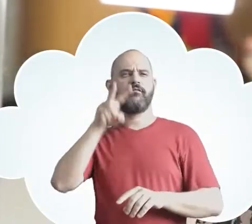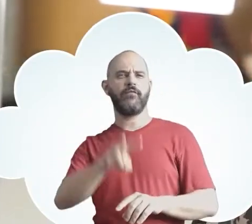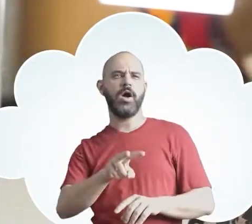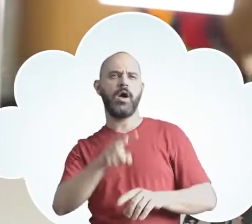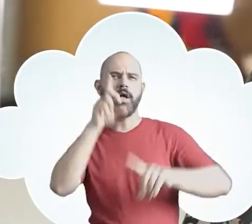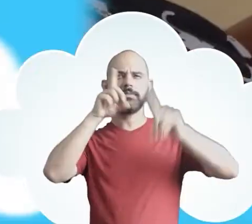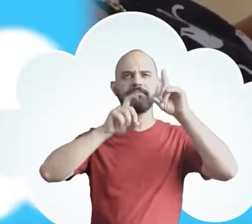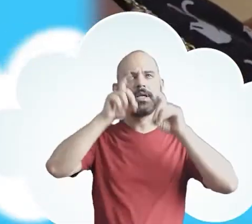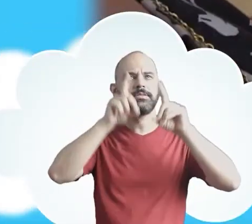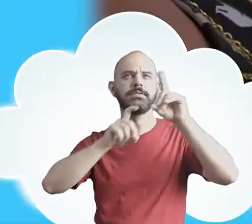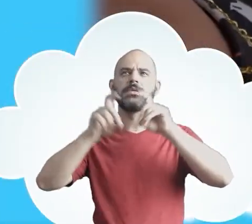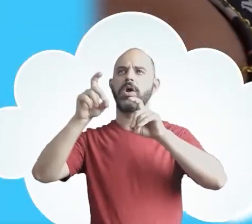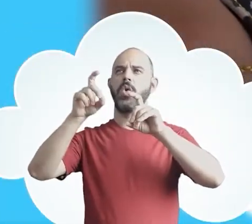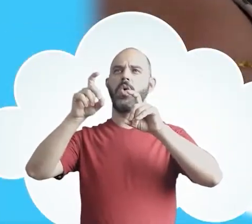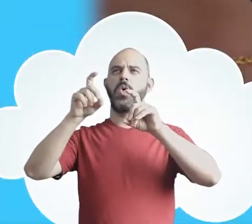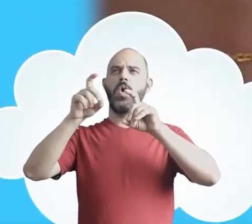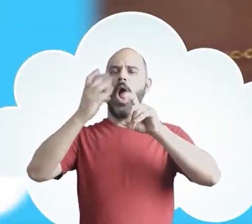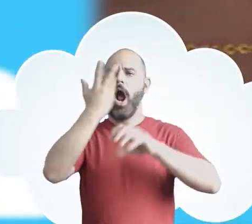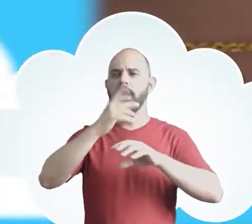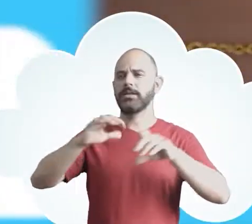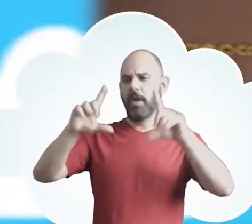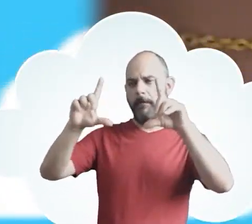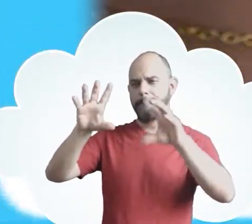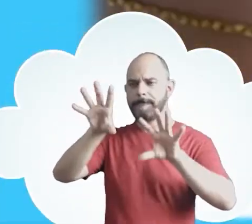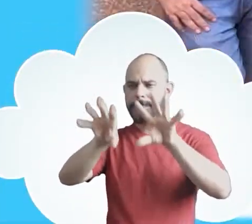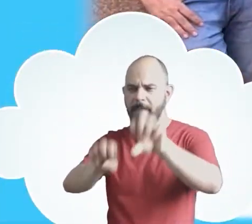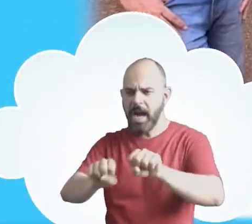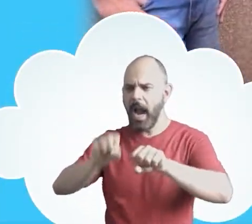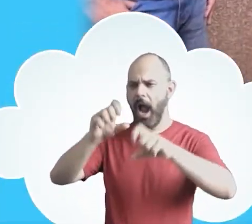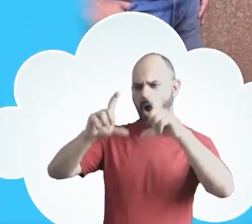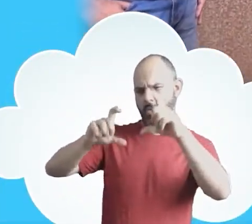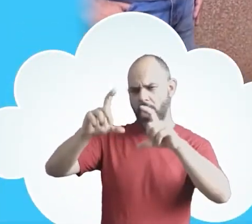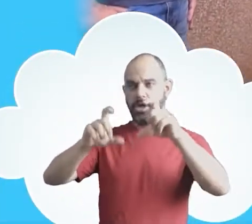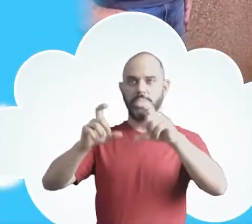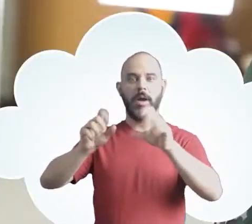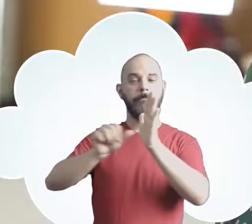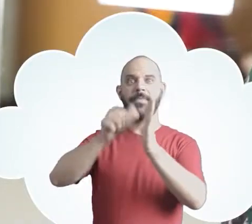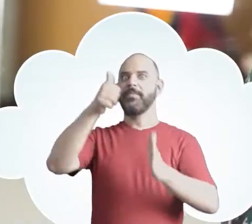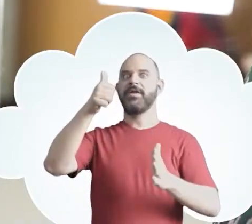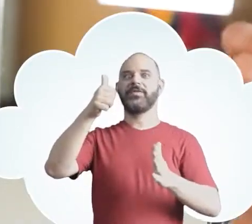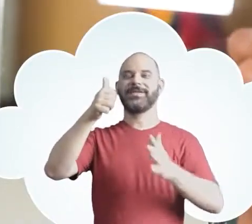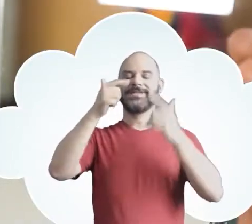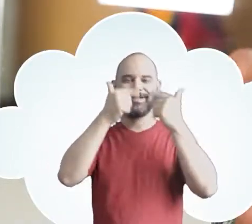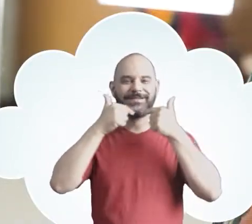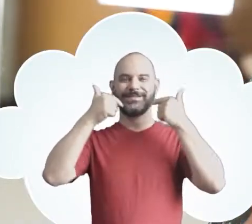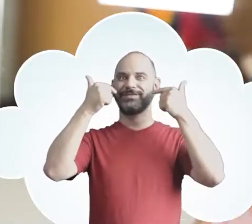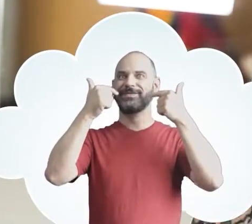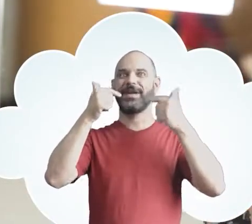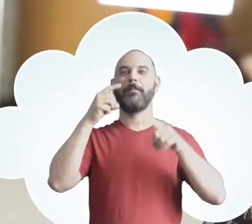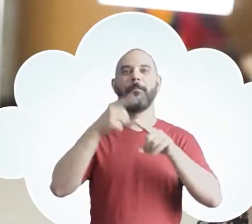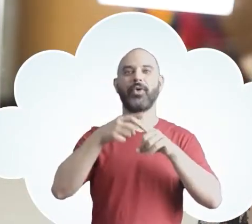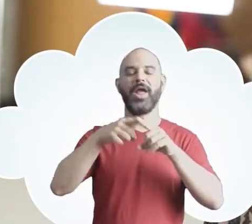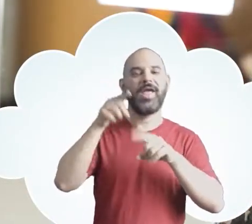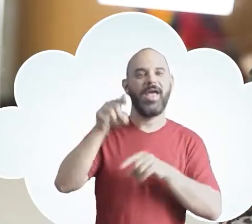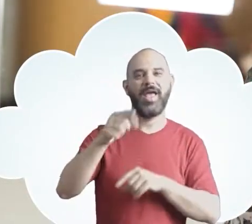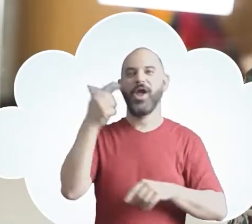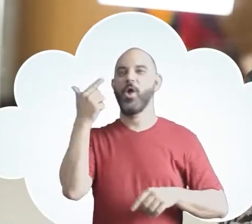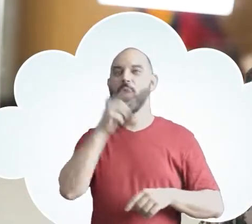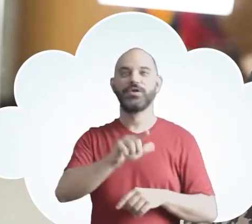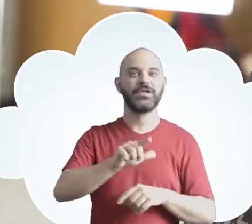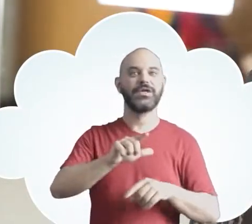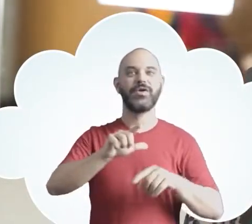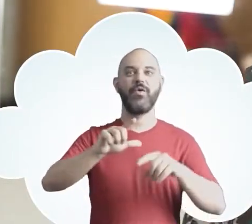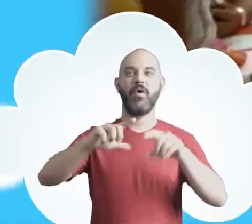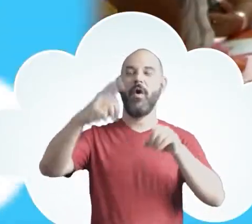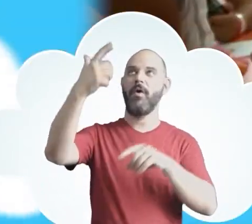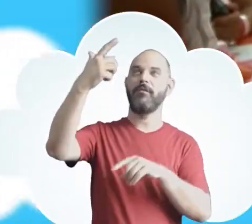cada criança ao pegar a câmera fotográfica pela primeira vez. E o sorriso ao conseguir fazer a